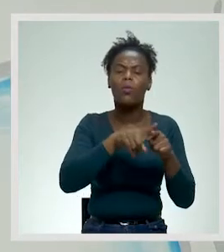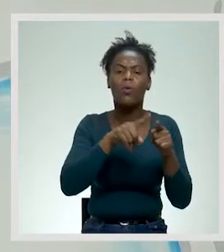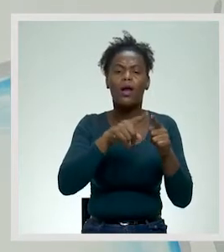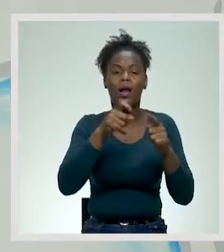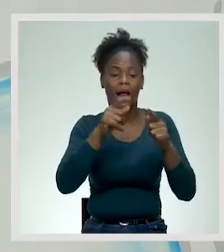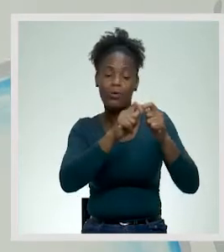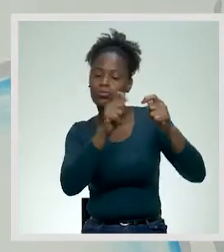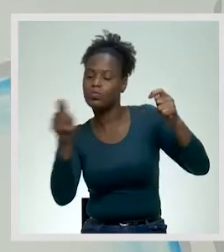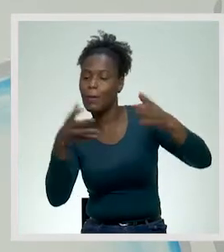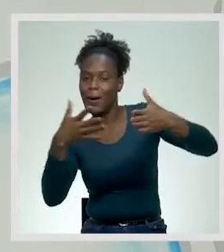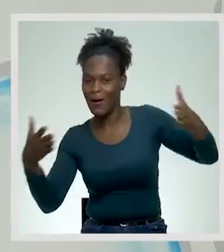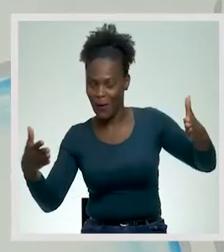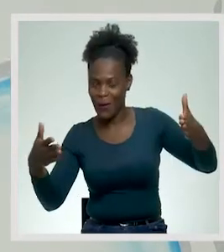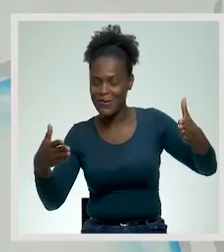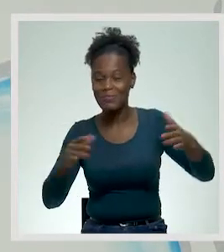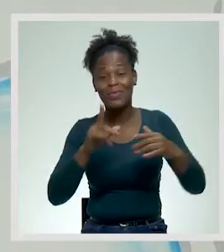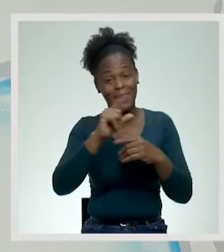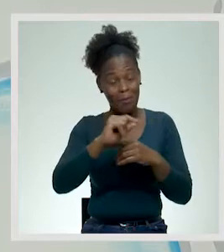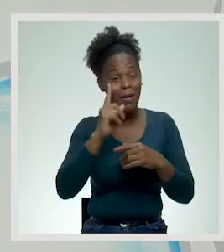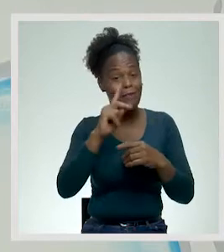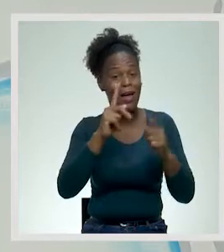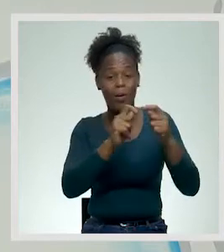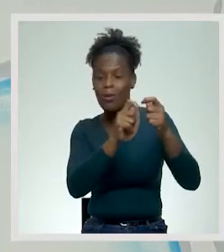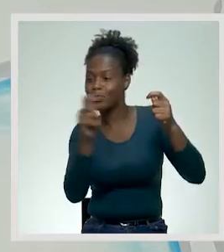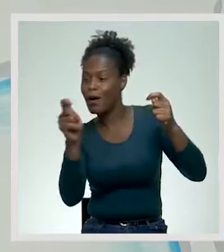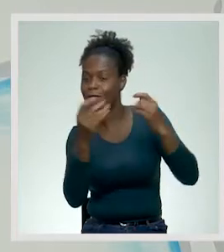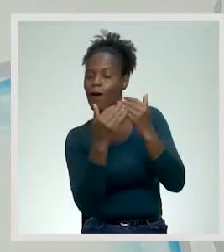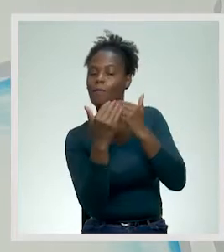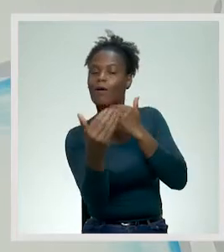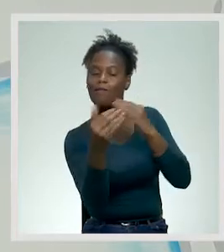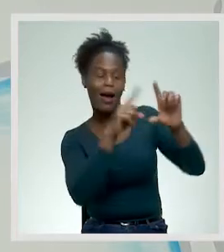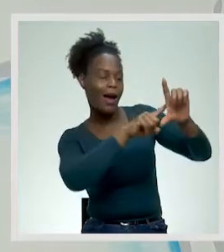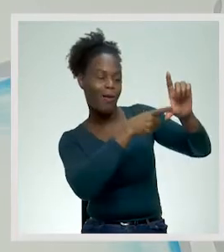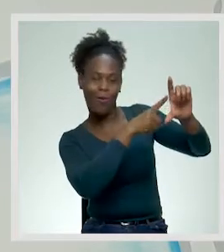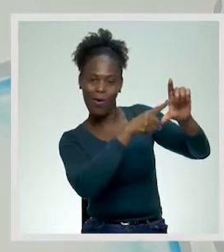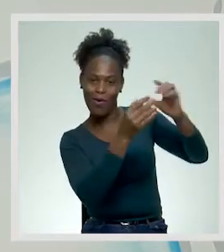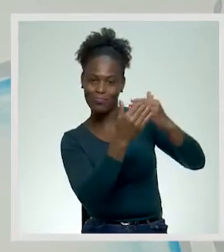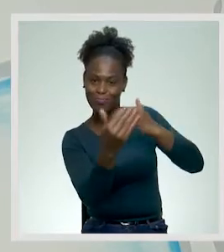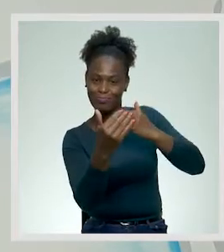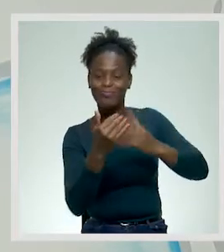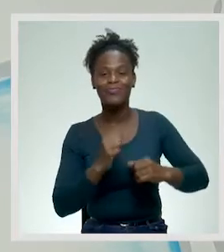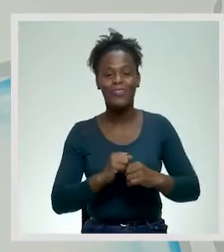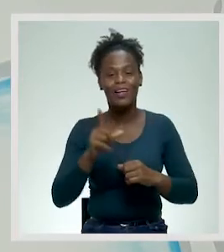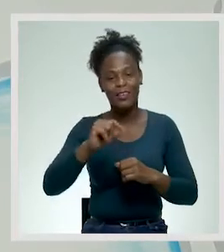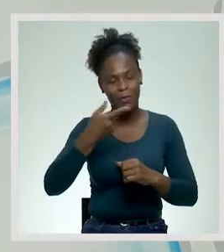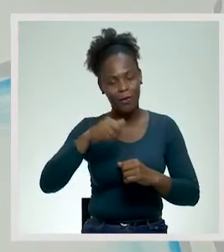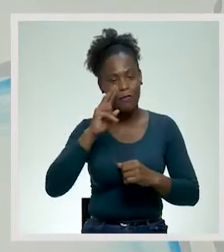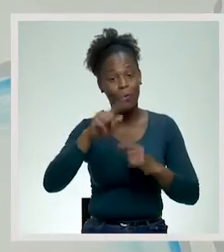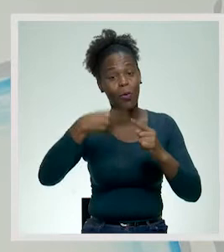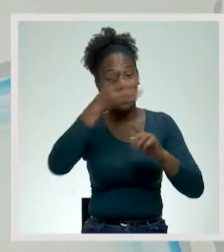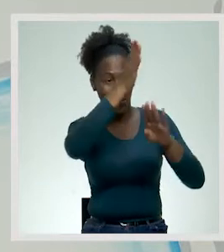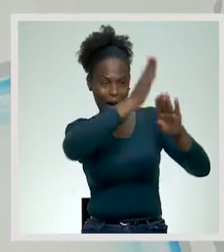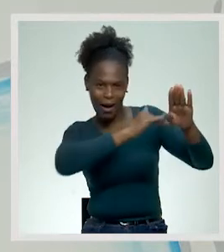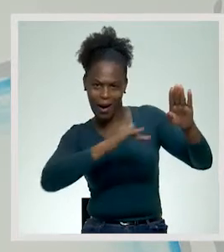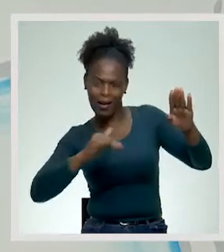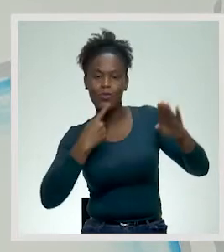de maior comprimento e também é o lado que fica oposto ao ângulo reto. Vimos que os outros